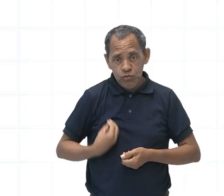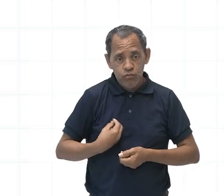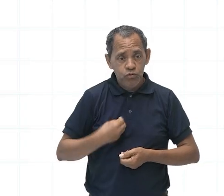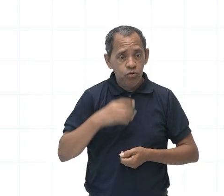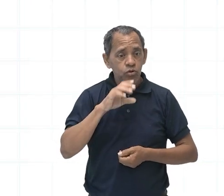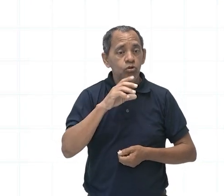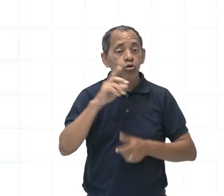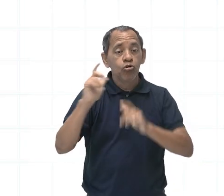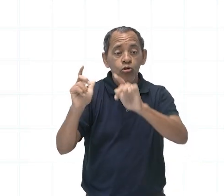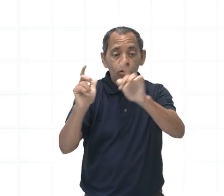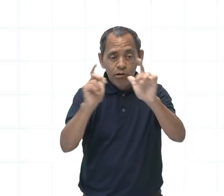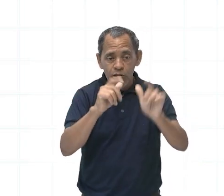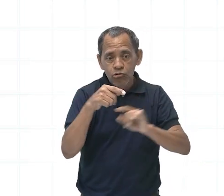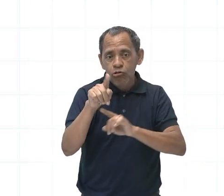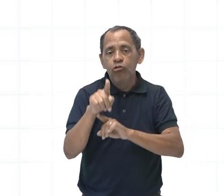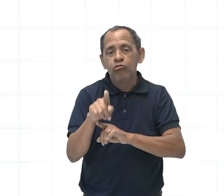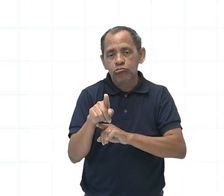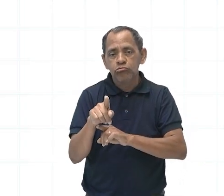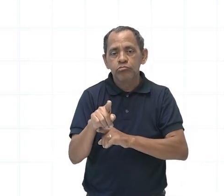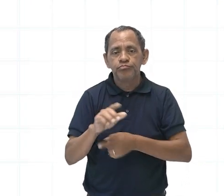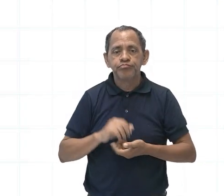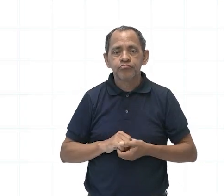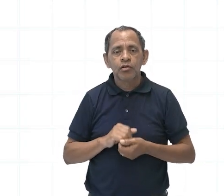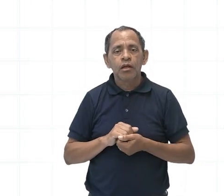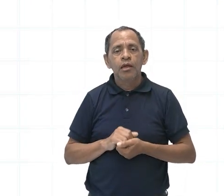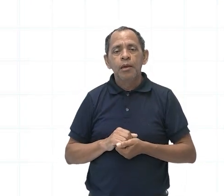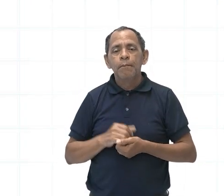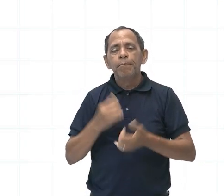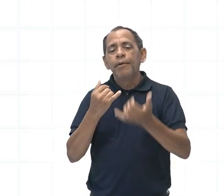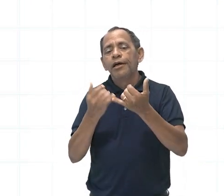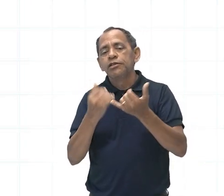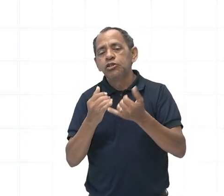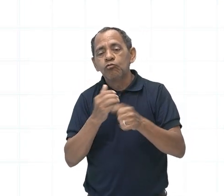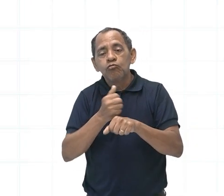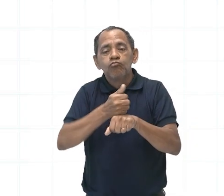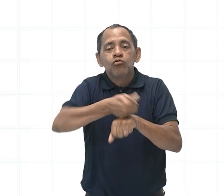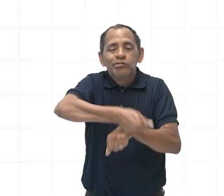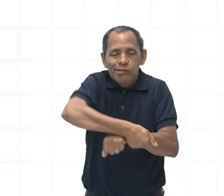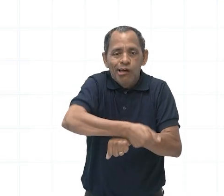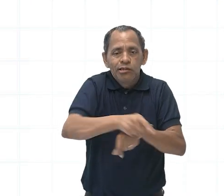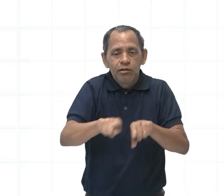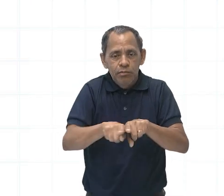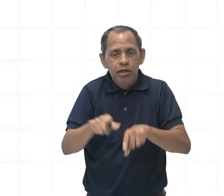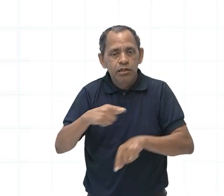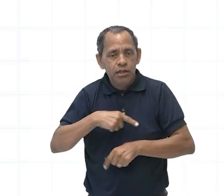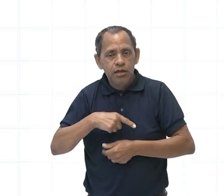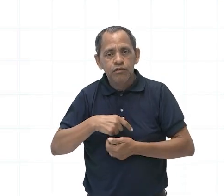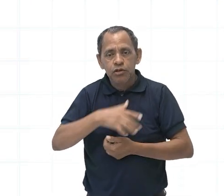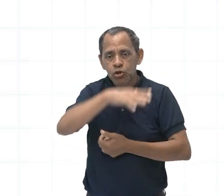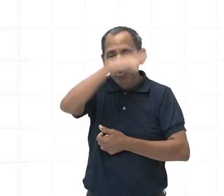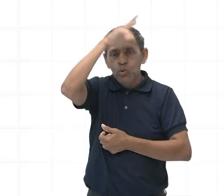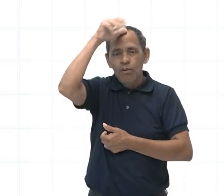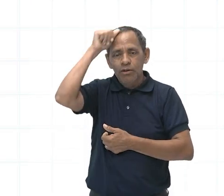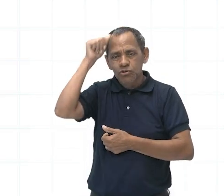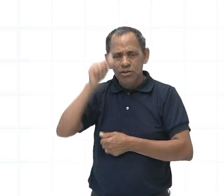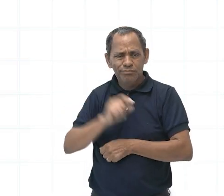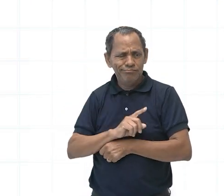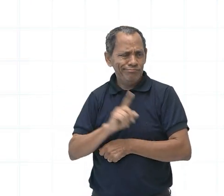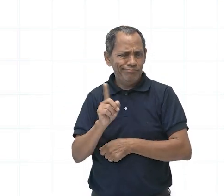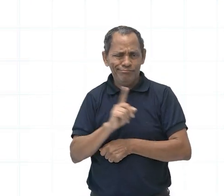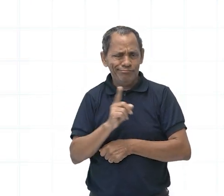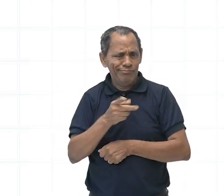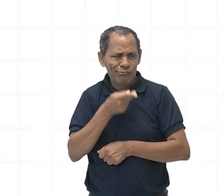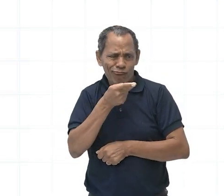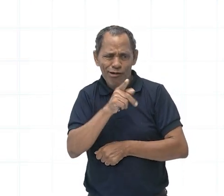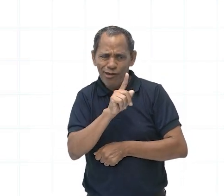alguns foi considerado forçado, e houve amazonenses que afirmaram que no Amazonas não se fala daquela